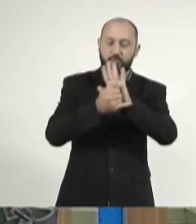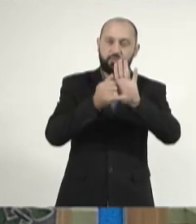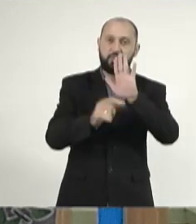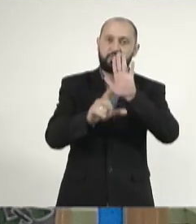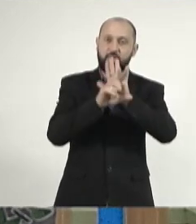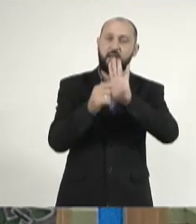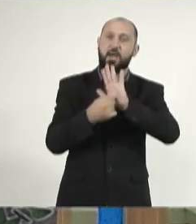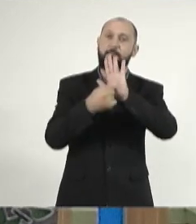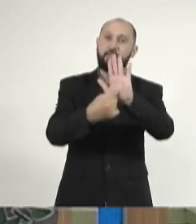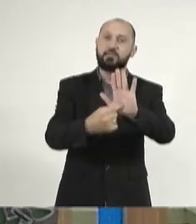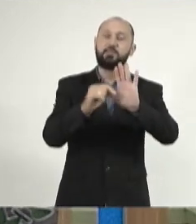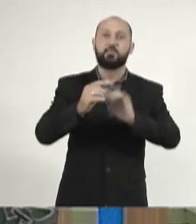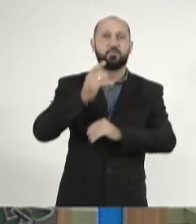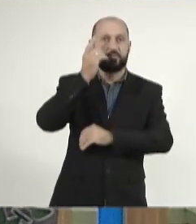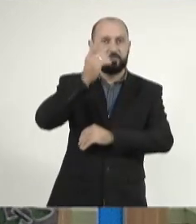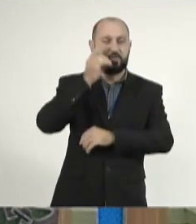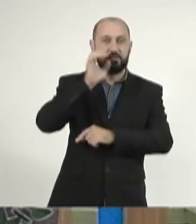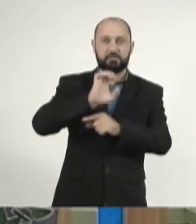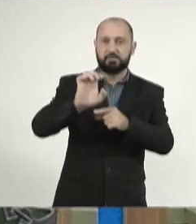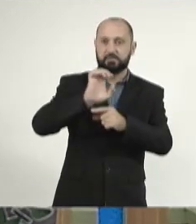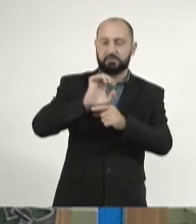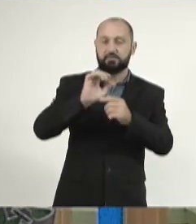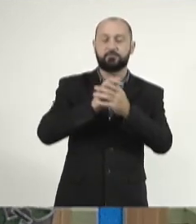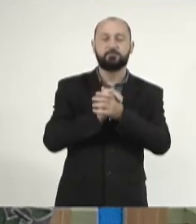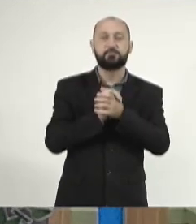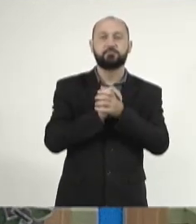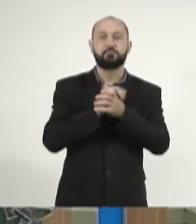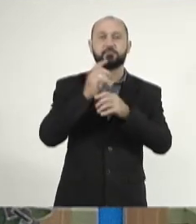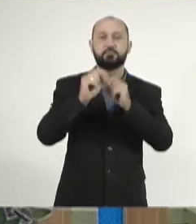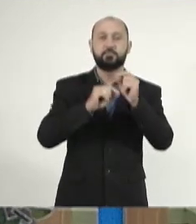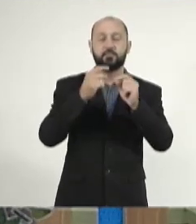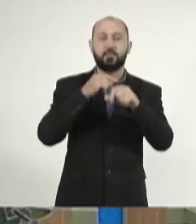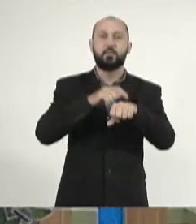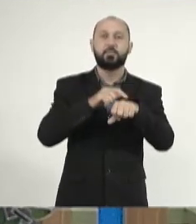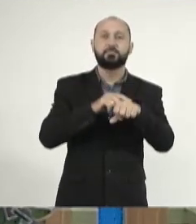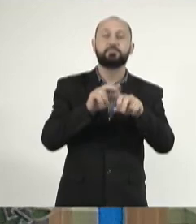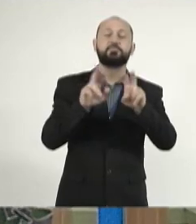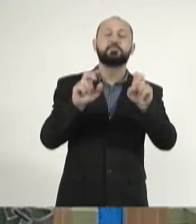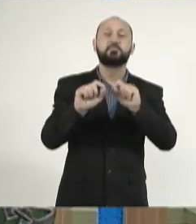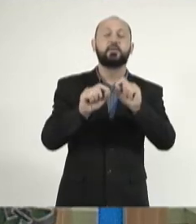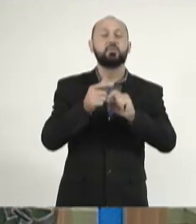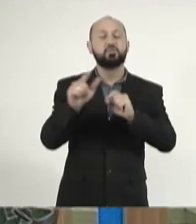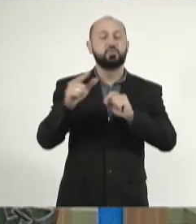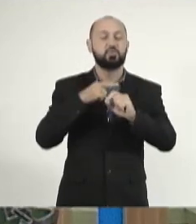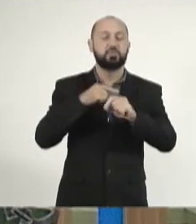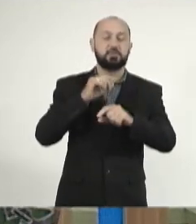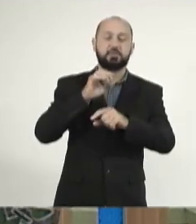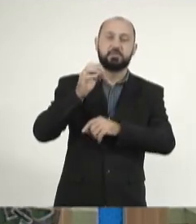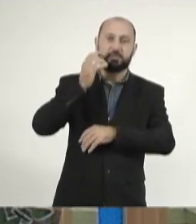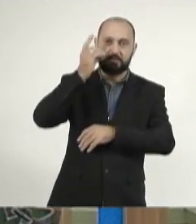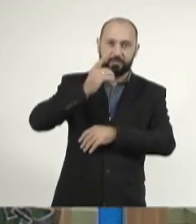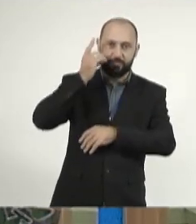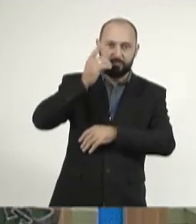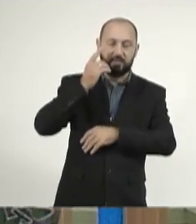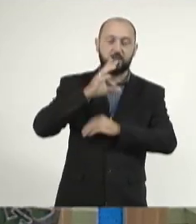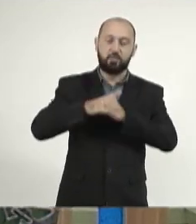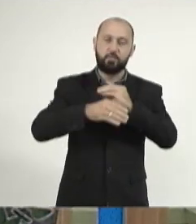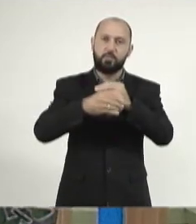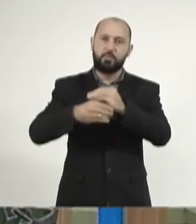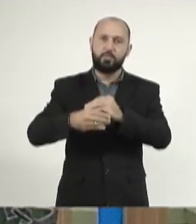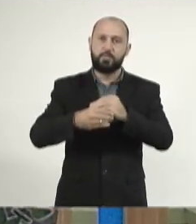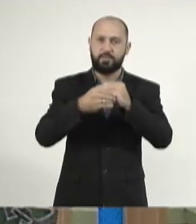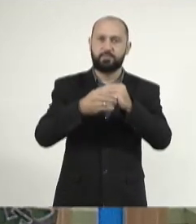é apresentado por um deputado estadual, né, após a publicação, entra em período de pauta para que os outros deputados possam, inclusive, apresentar emendas